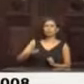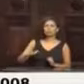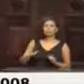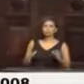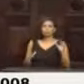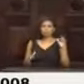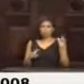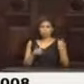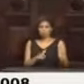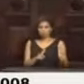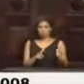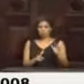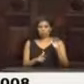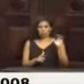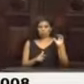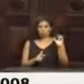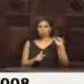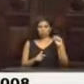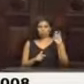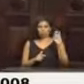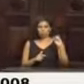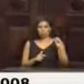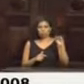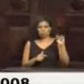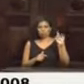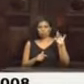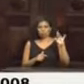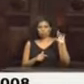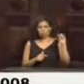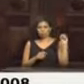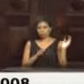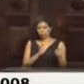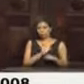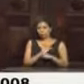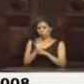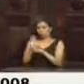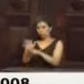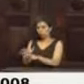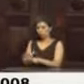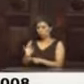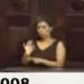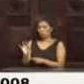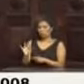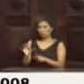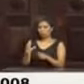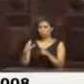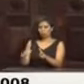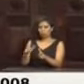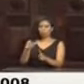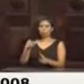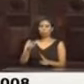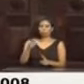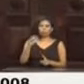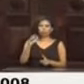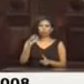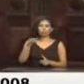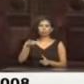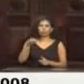parte integrante de Cabo Frio. E o povo de Maria Joaquina